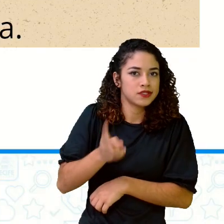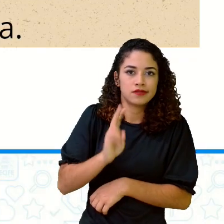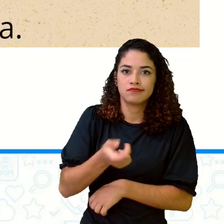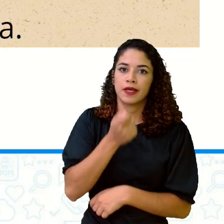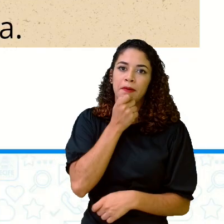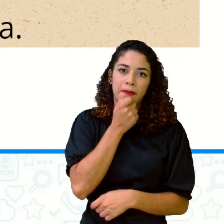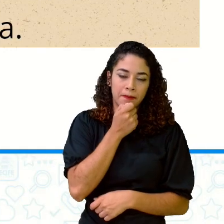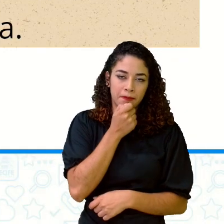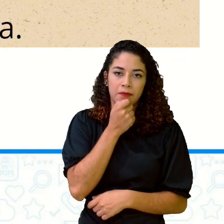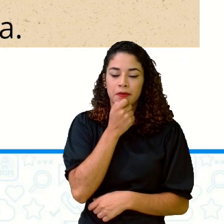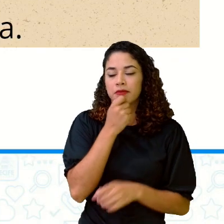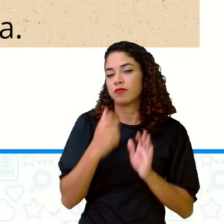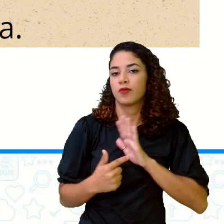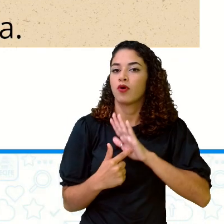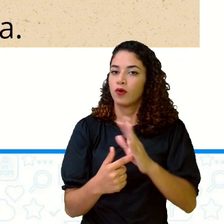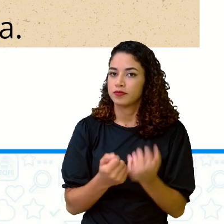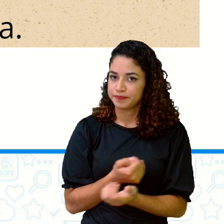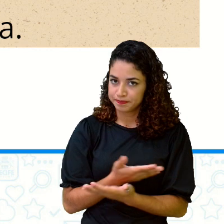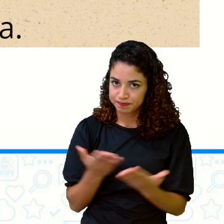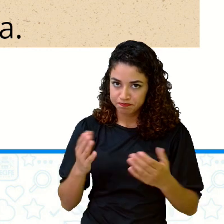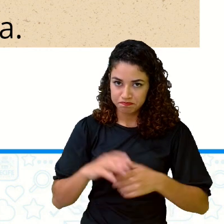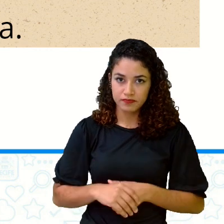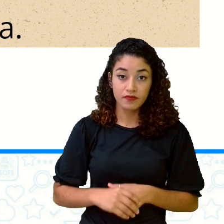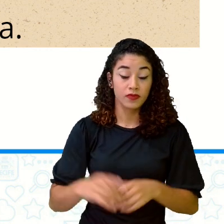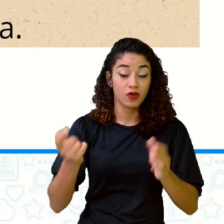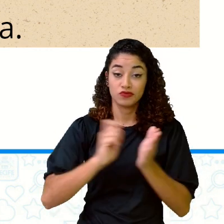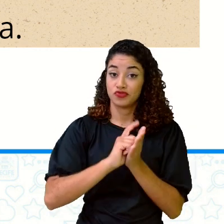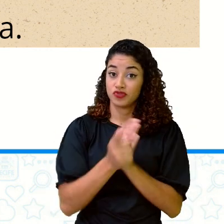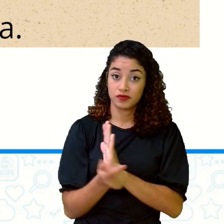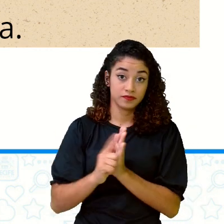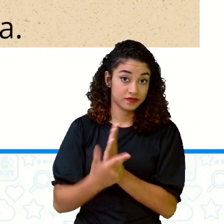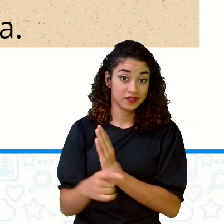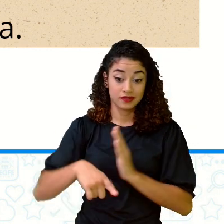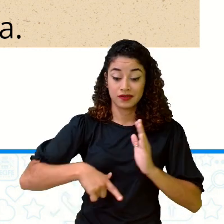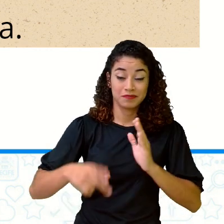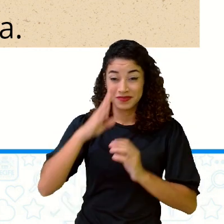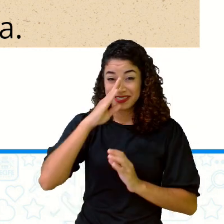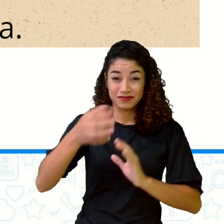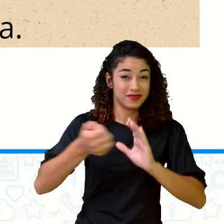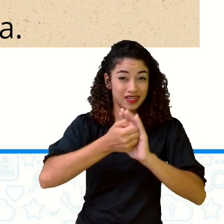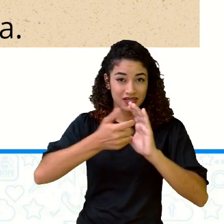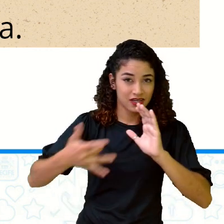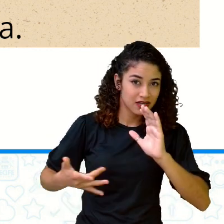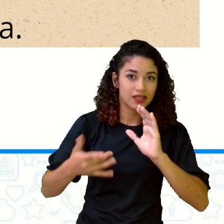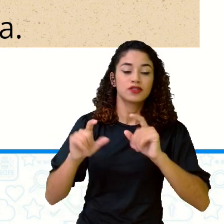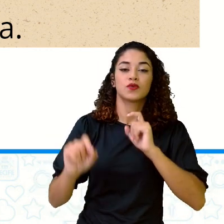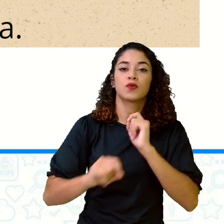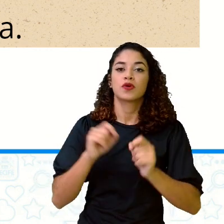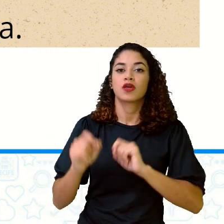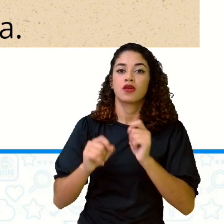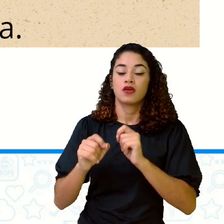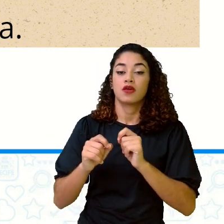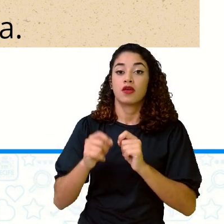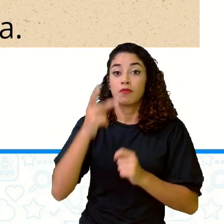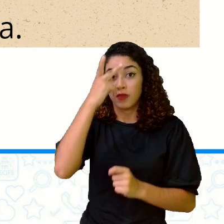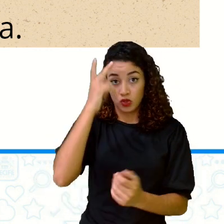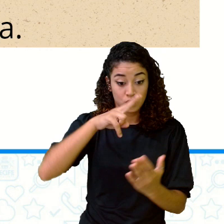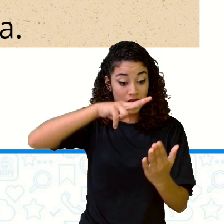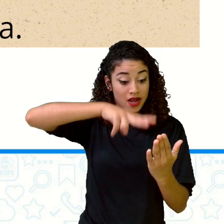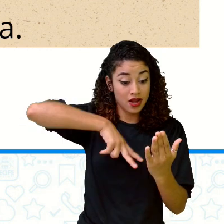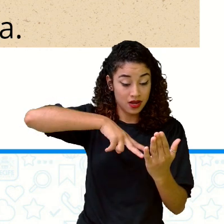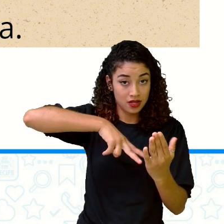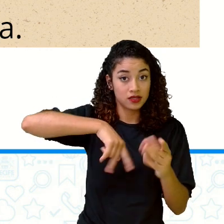o gênero jornalístico, tem como principal, característica, a integração, entre o leitor, e o